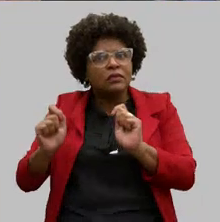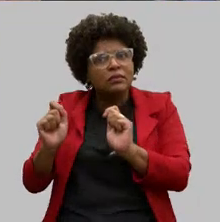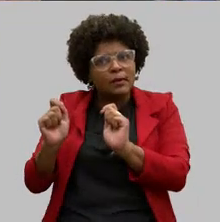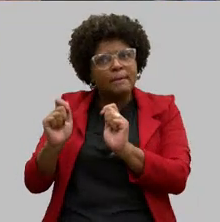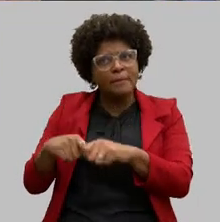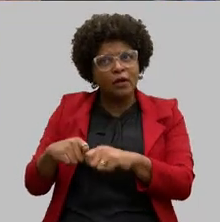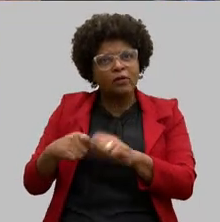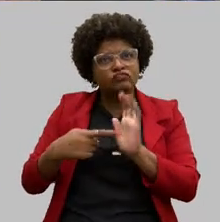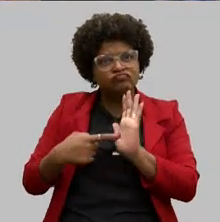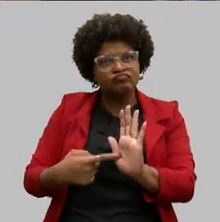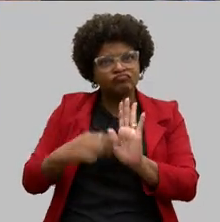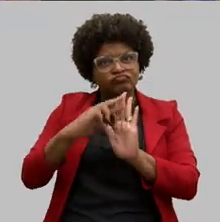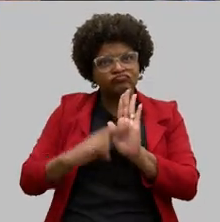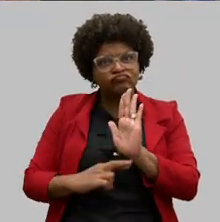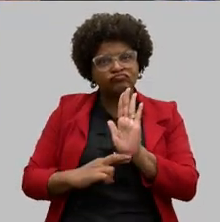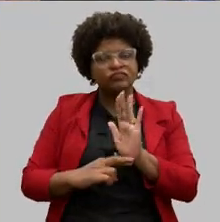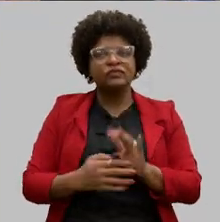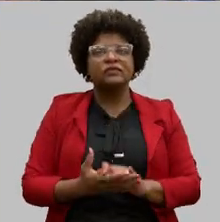seu